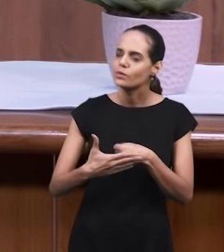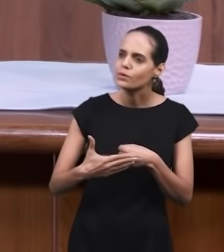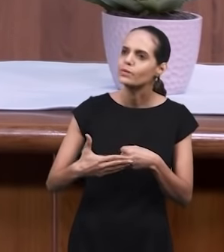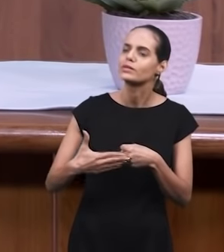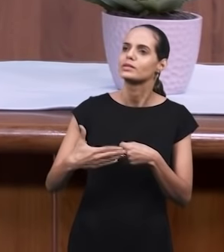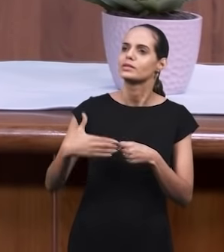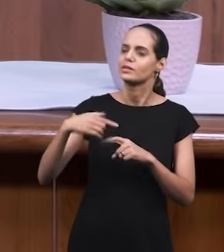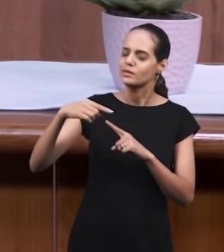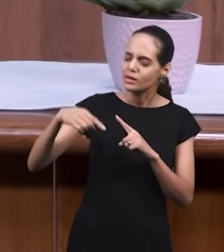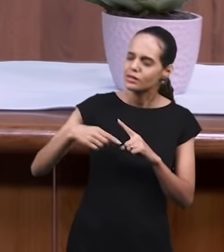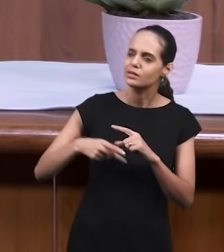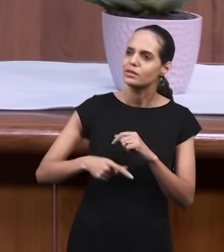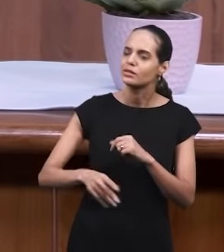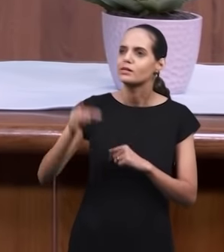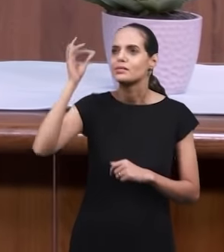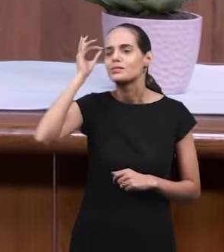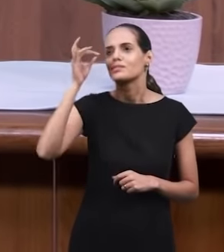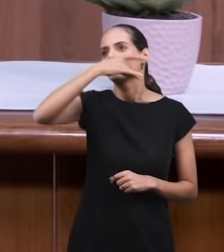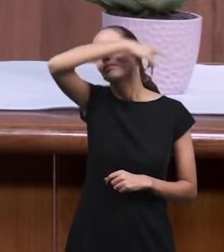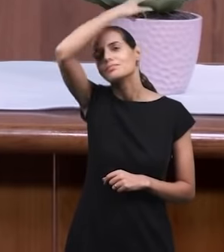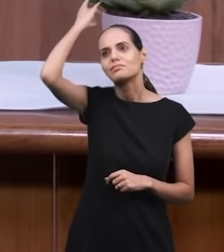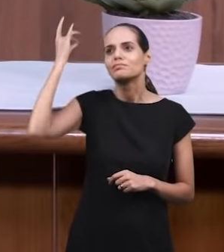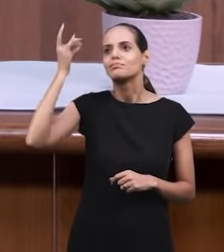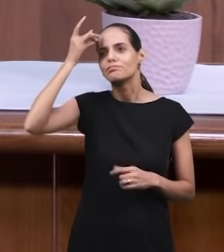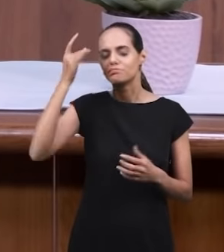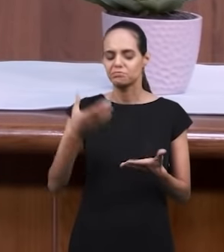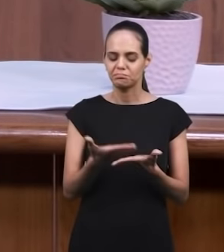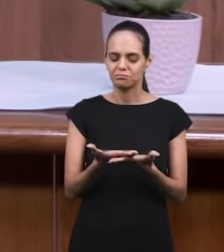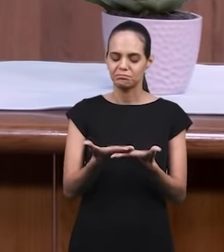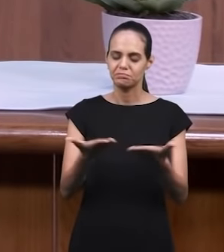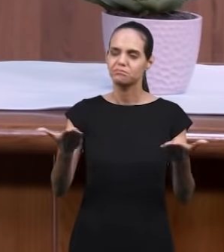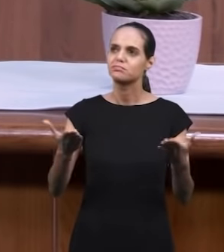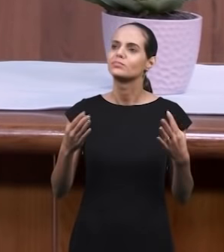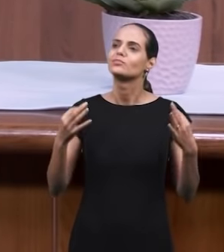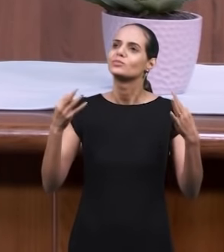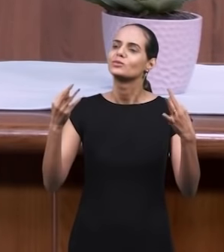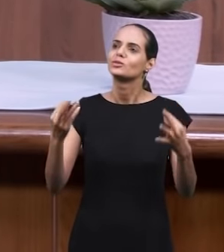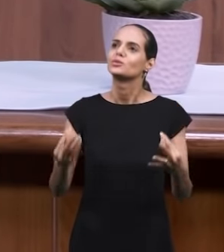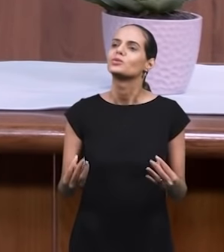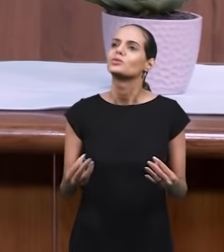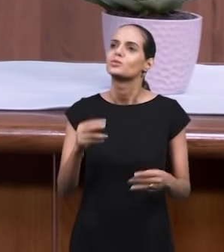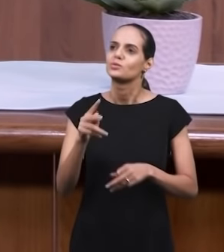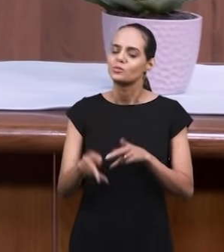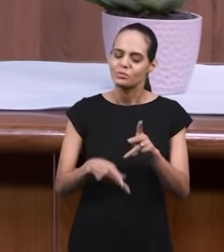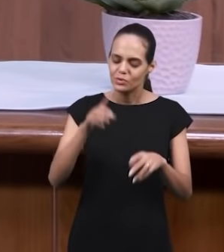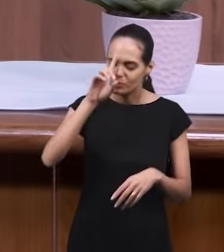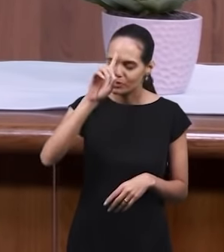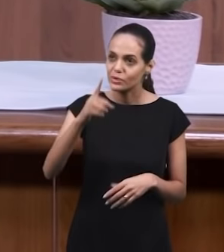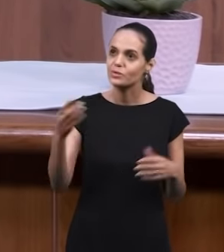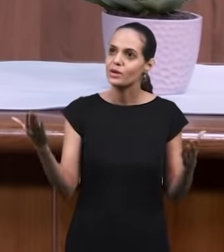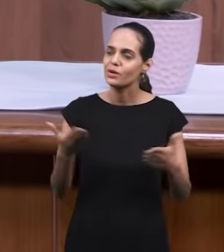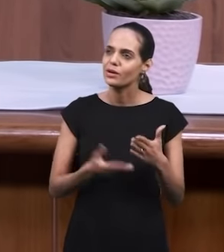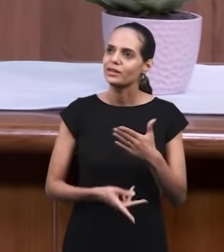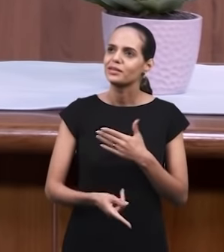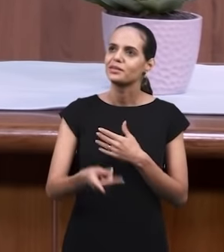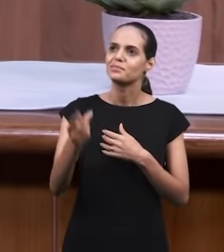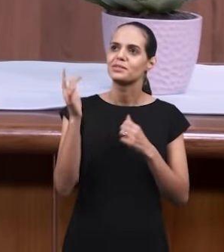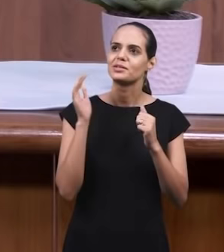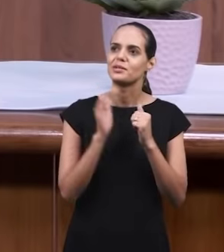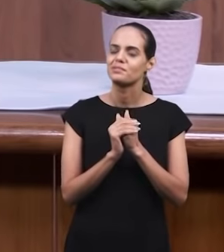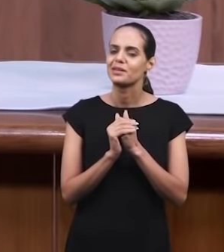e eternas consolações do Espírito Santo repousem sobre todos e sobre todo o povo de Deus, desde agora e para